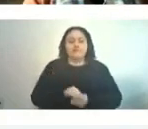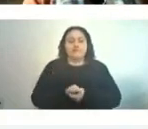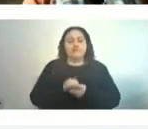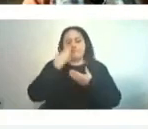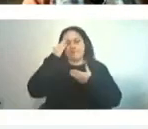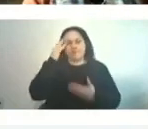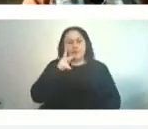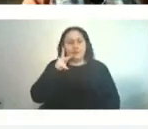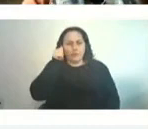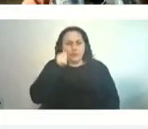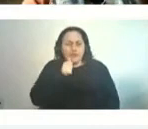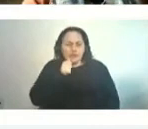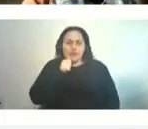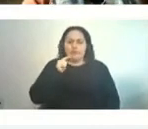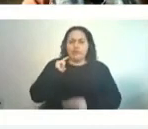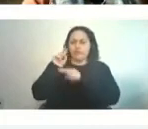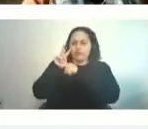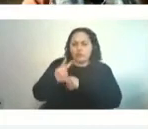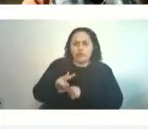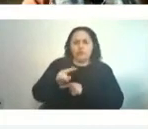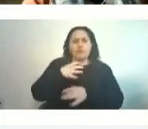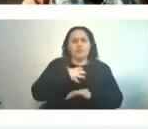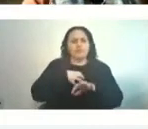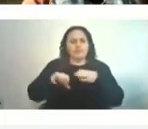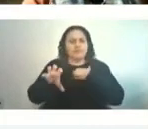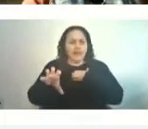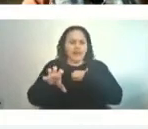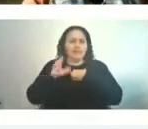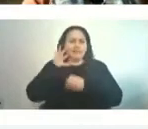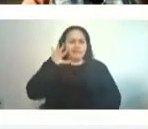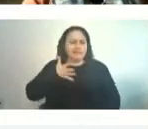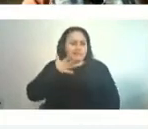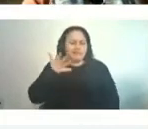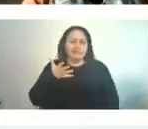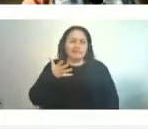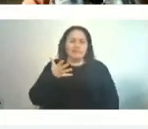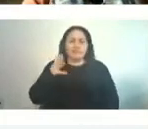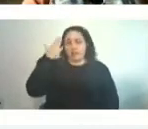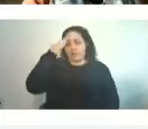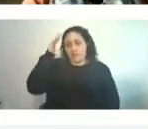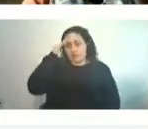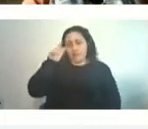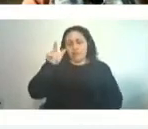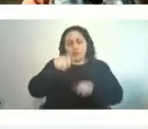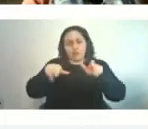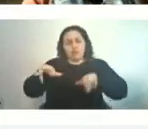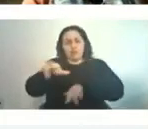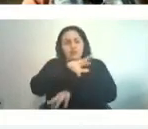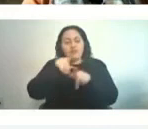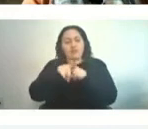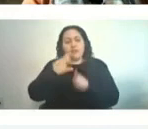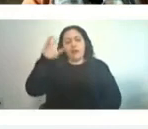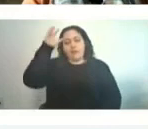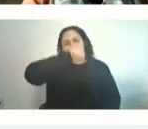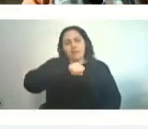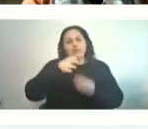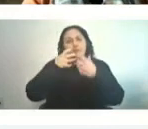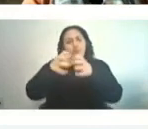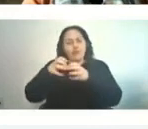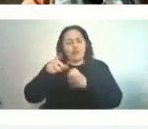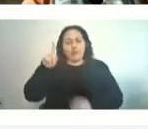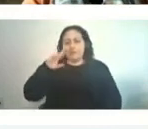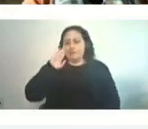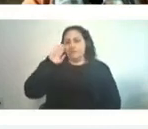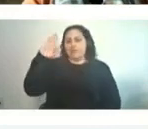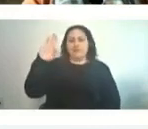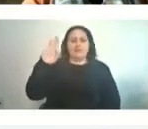pelo olhar cuidadoso e empático que nos passa com suas palavras. Entender as diferenças e aprender a conviver com elas é condição essencial para